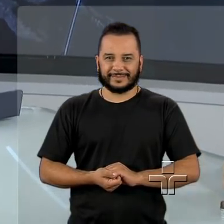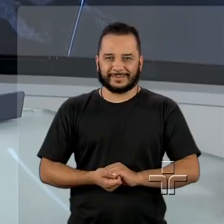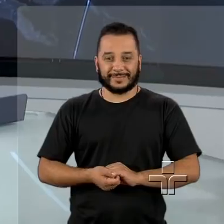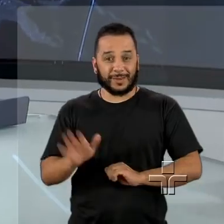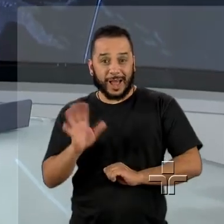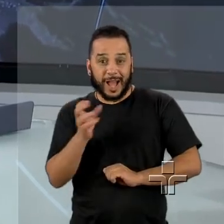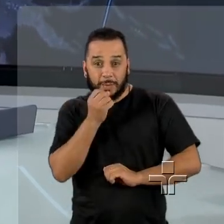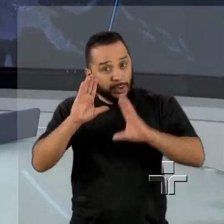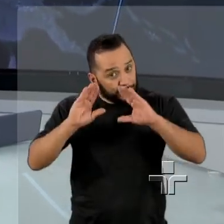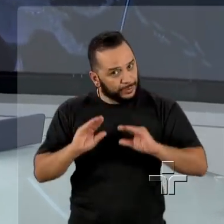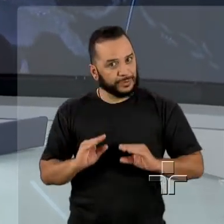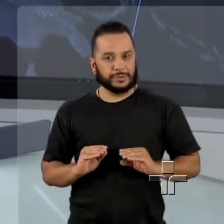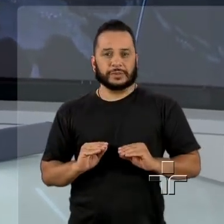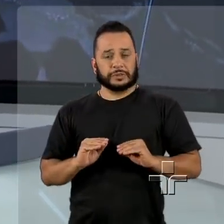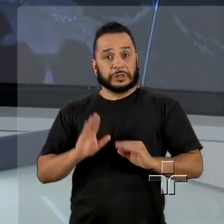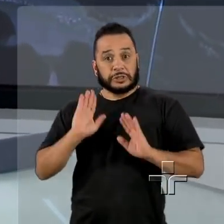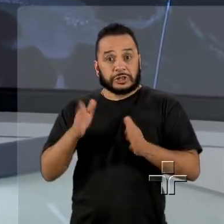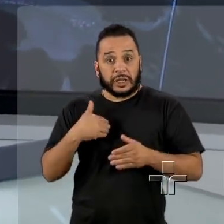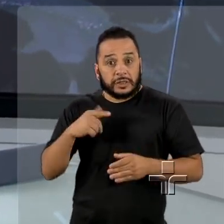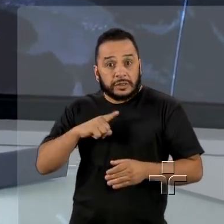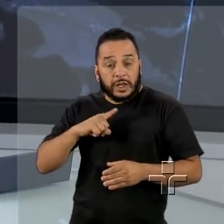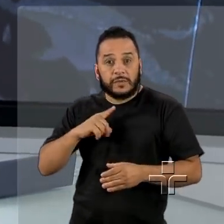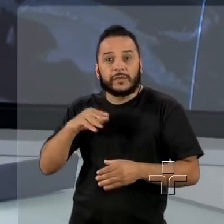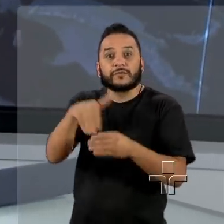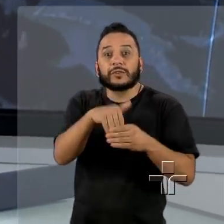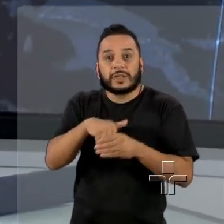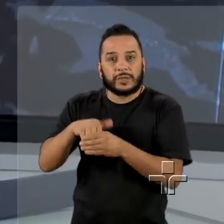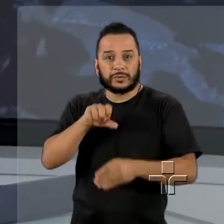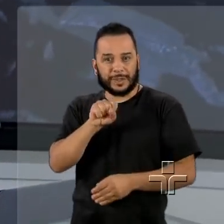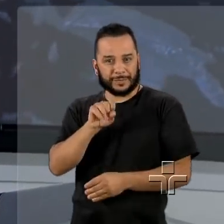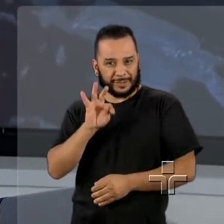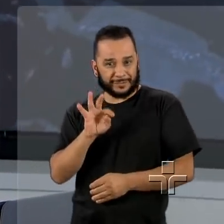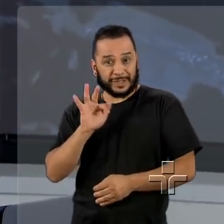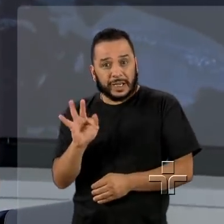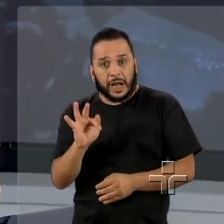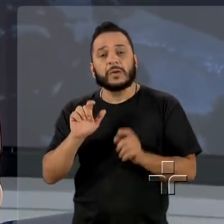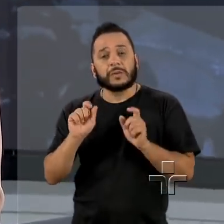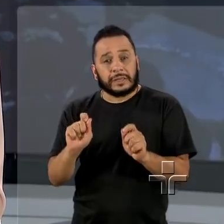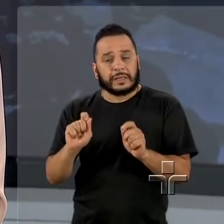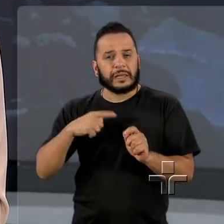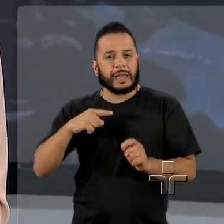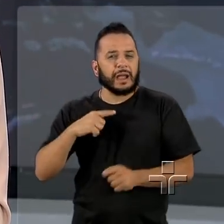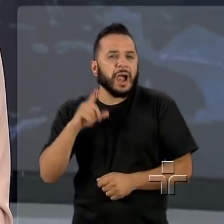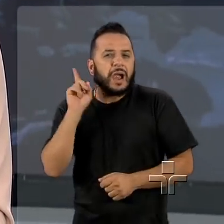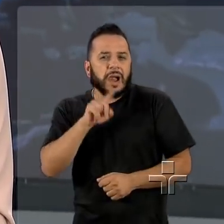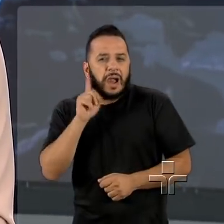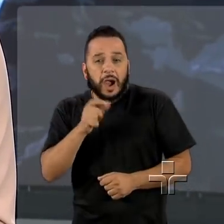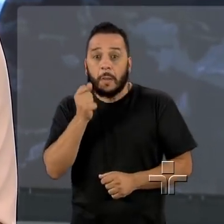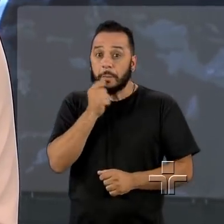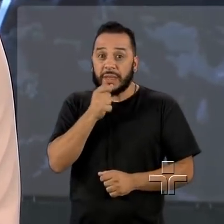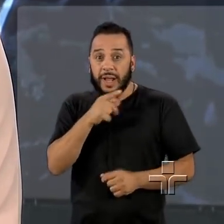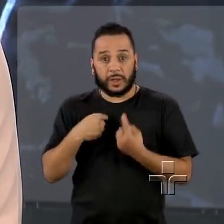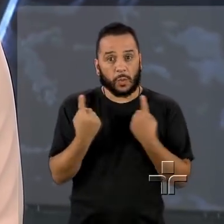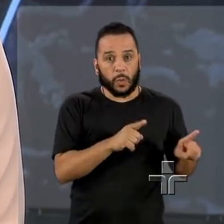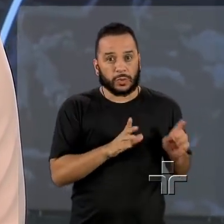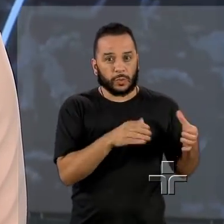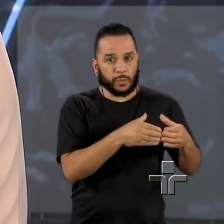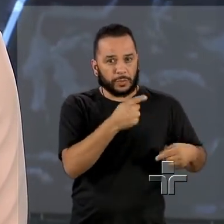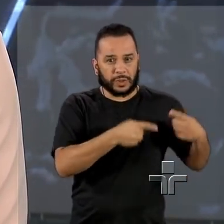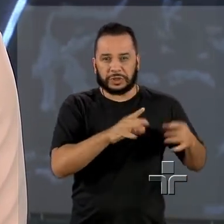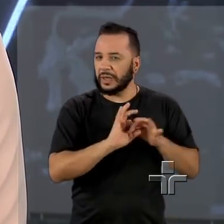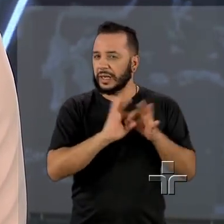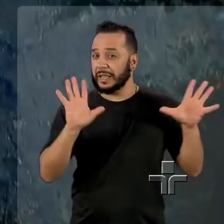Olá, boa noite. Por unanimidade, o Supremo Tribunal Federal libera a sátira política durante o período eleitoral. E veja também